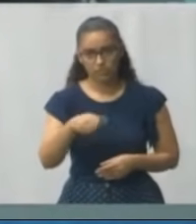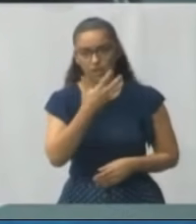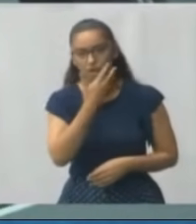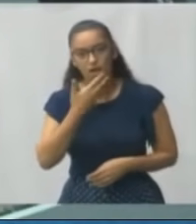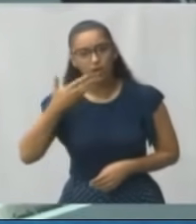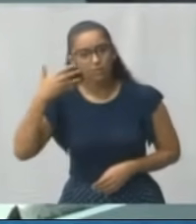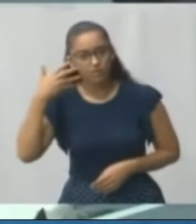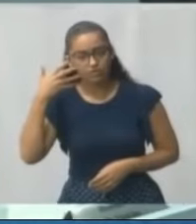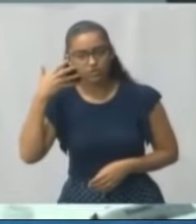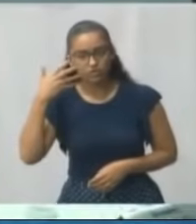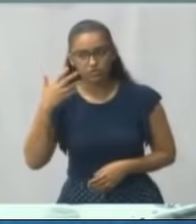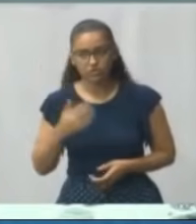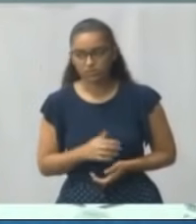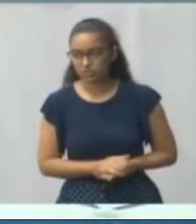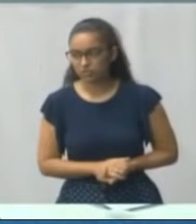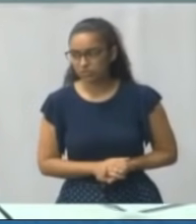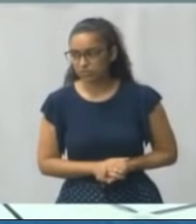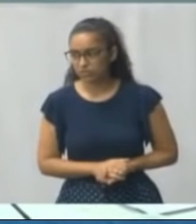Fontoura.